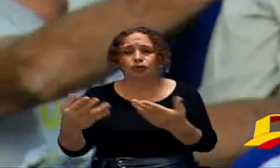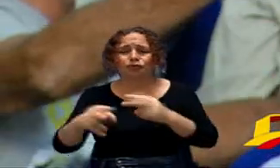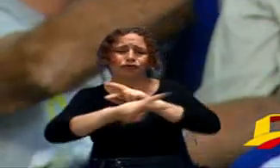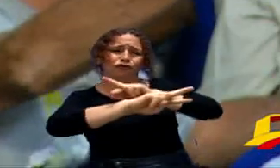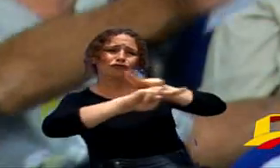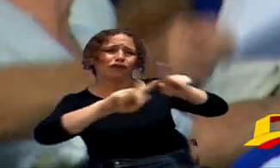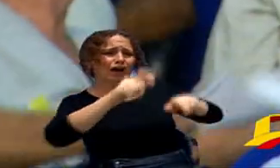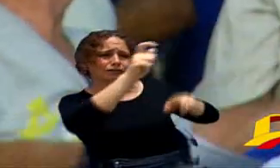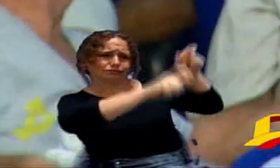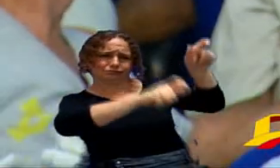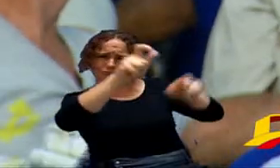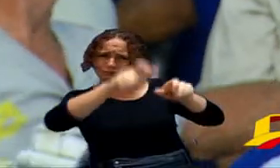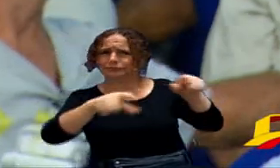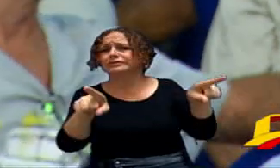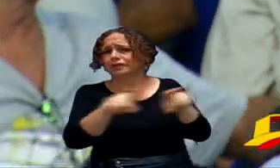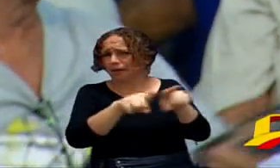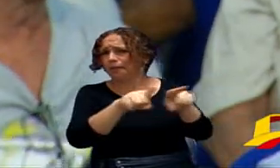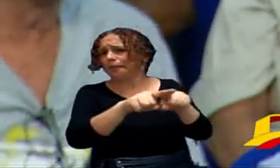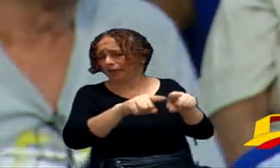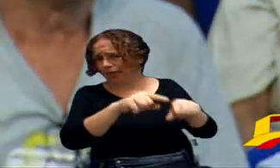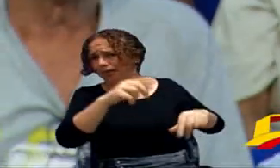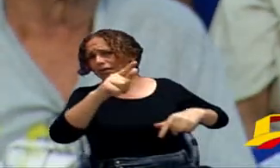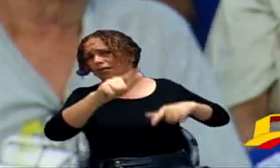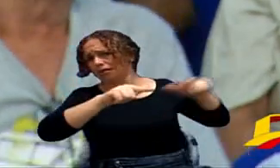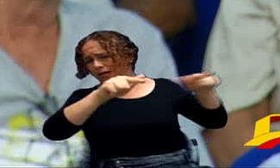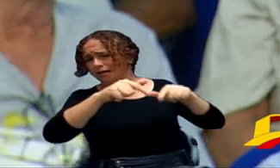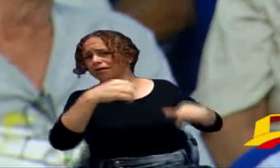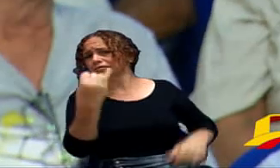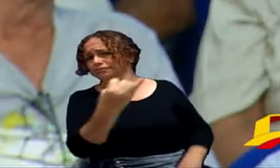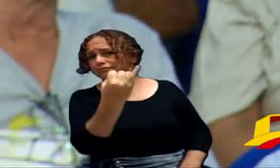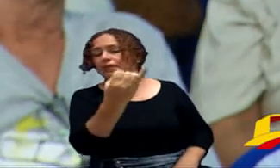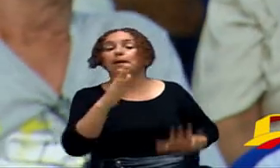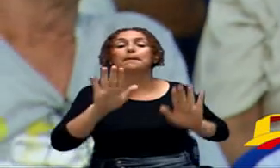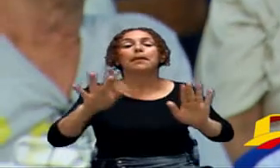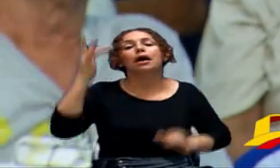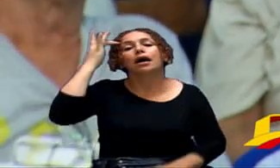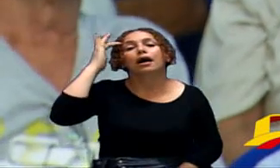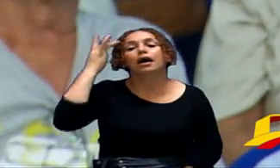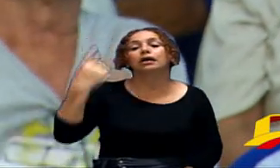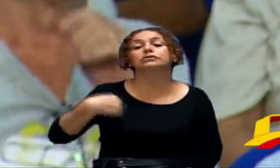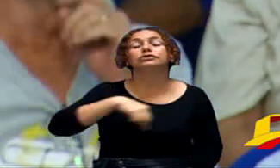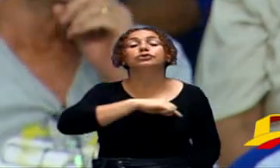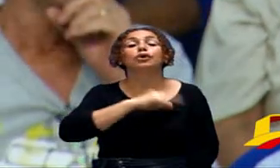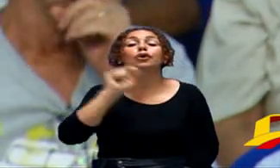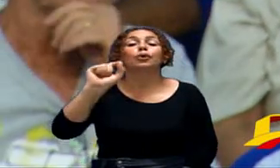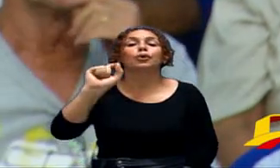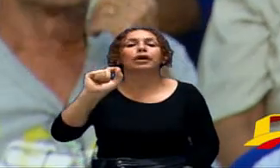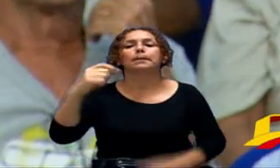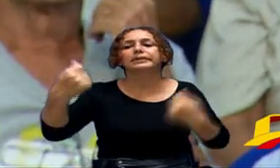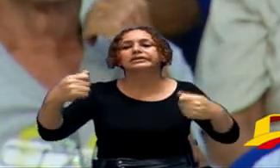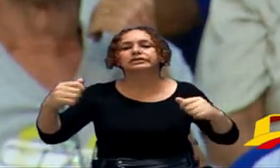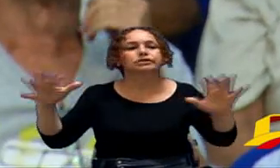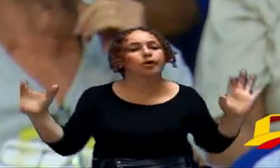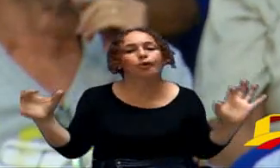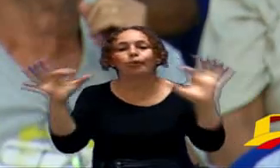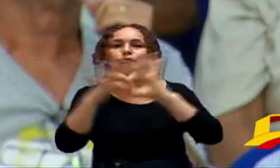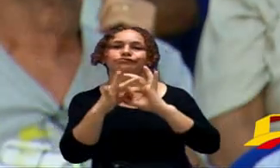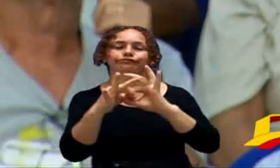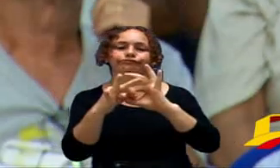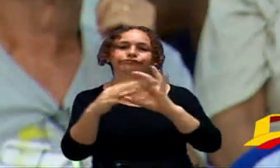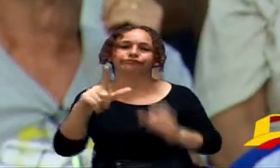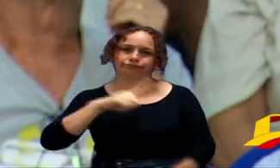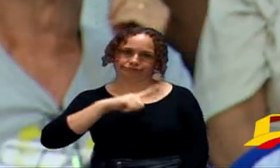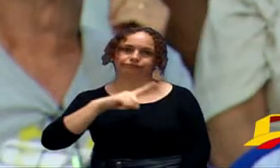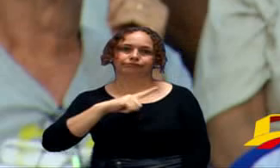outras pessoas também. Só que acho que a gente tem que unir forças. E